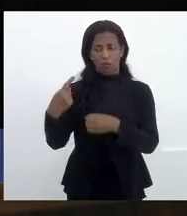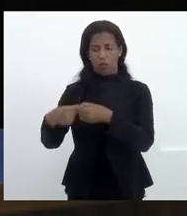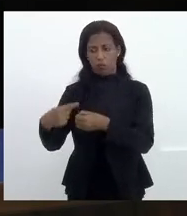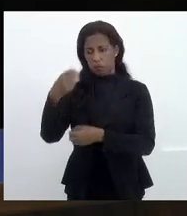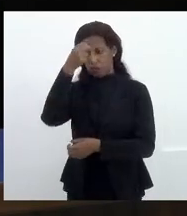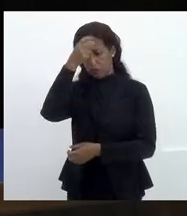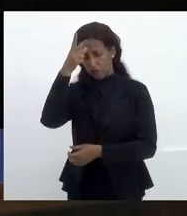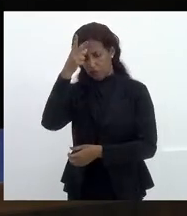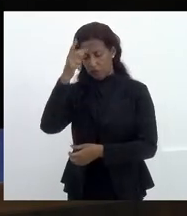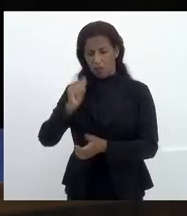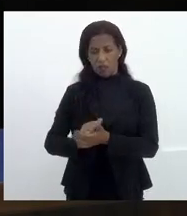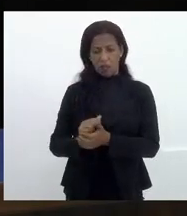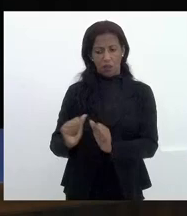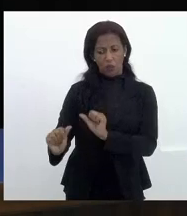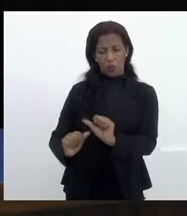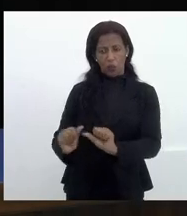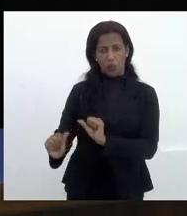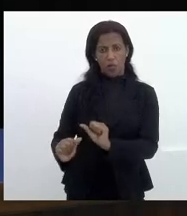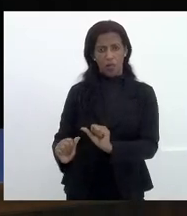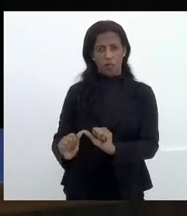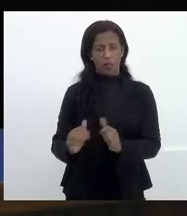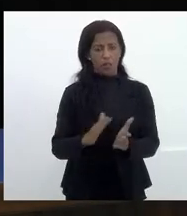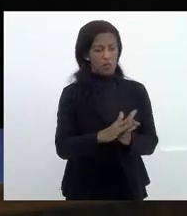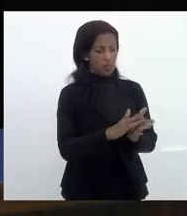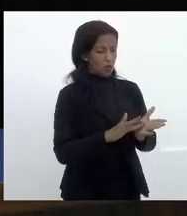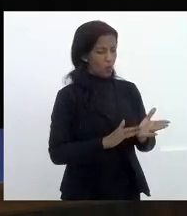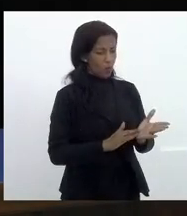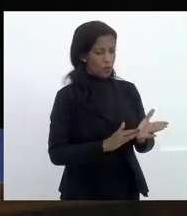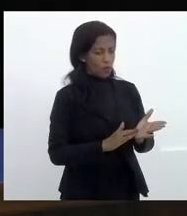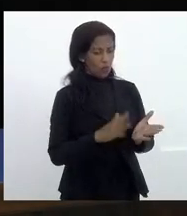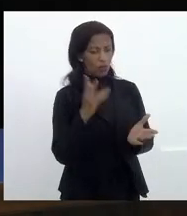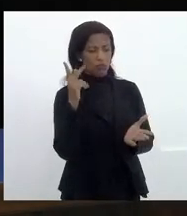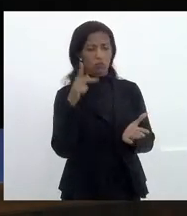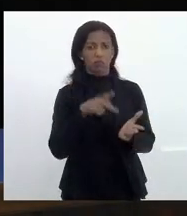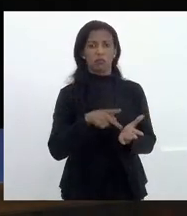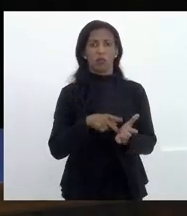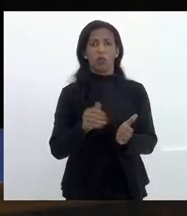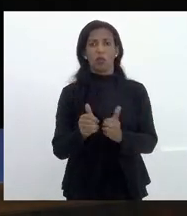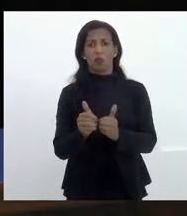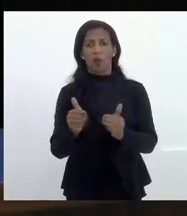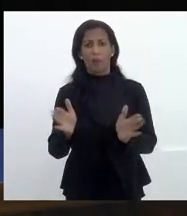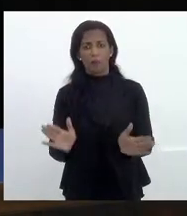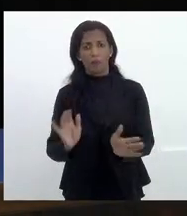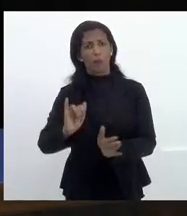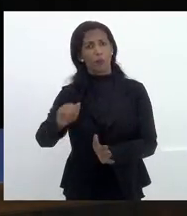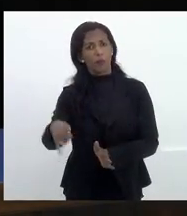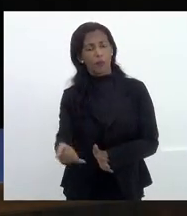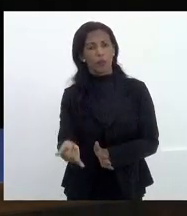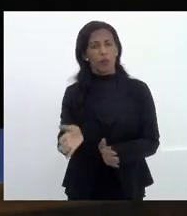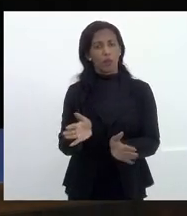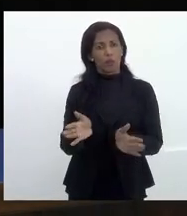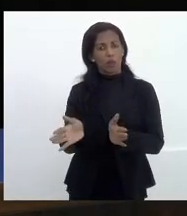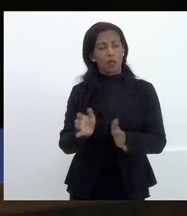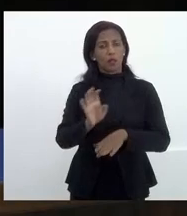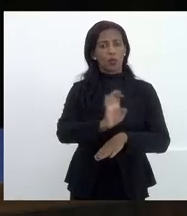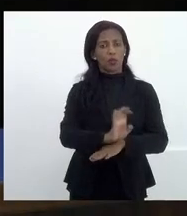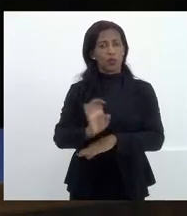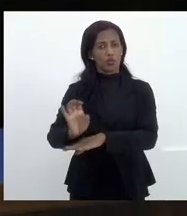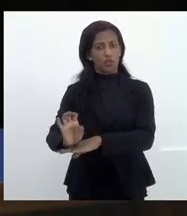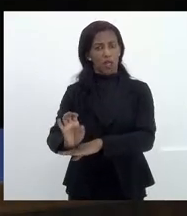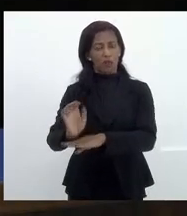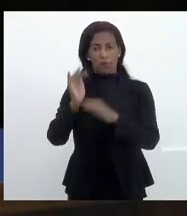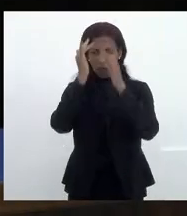que replicasse o seu modelo necessariamente foi aberto a possibilidade que os estados